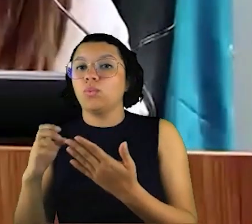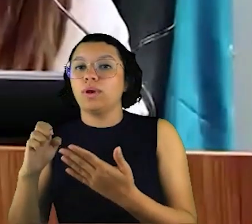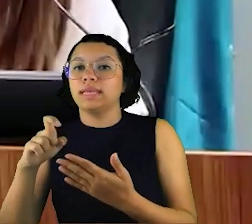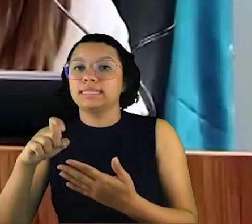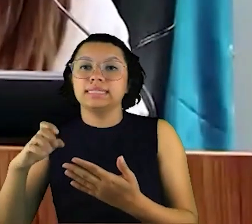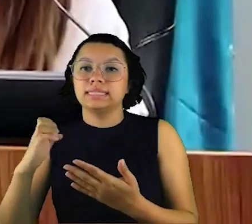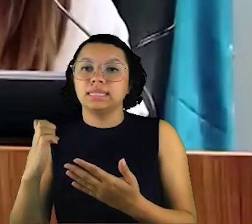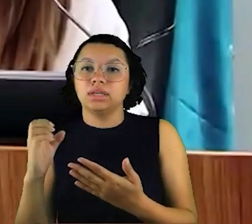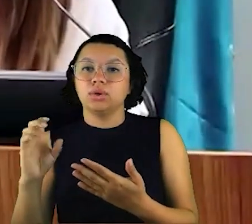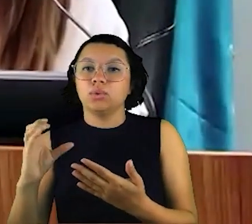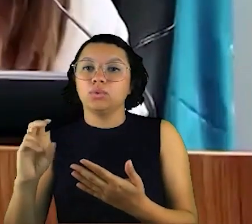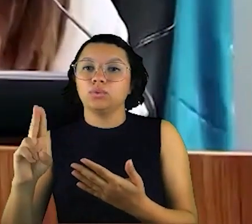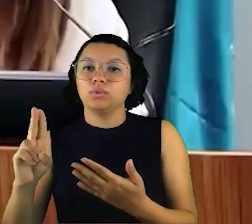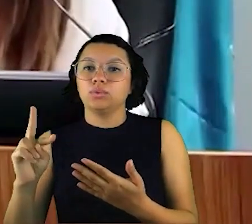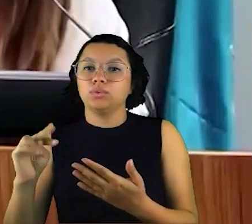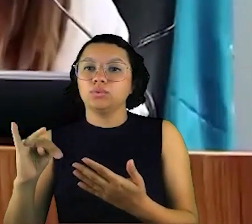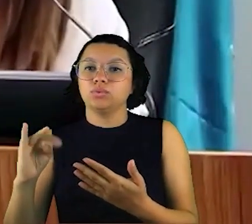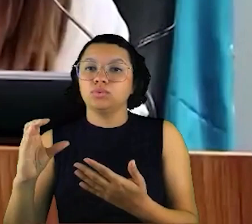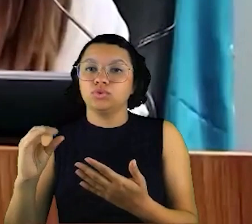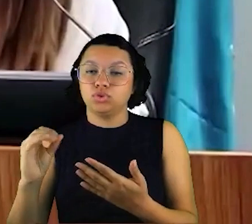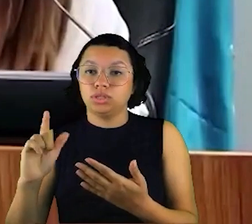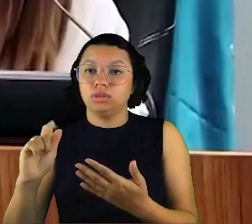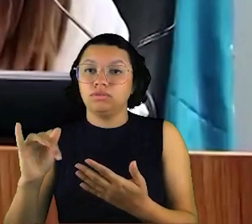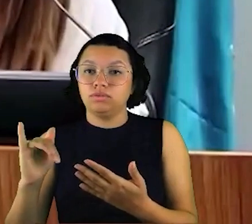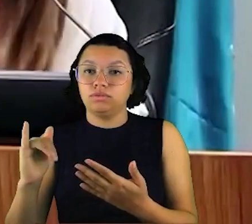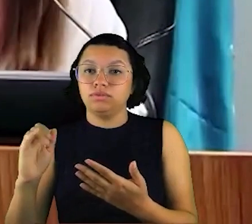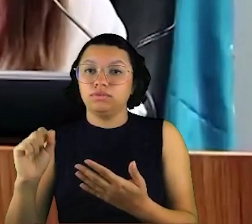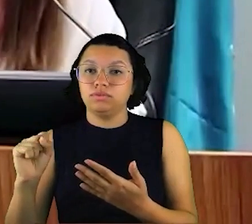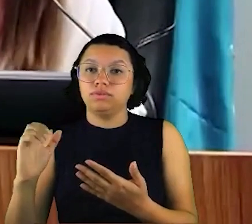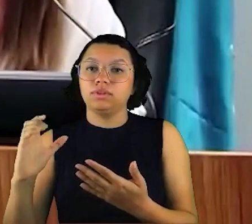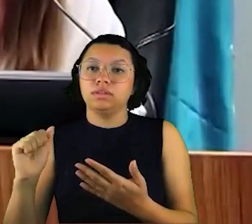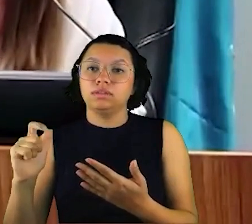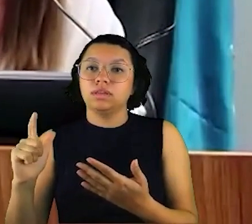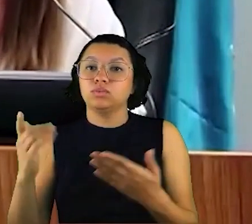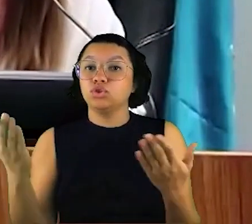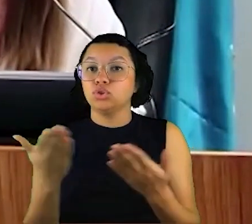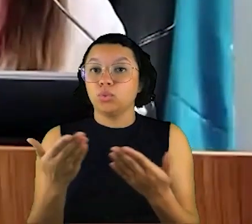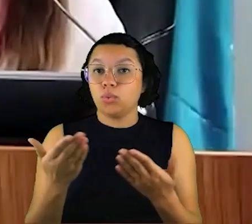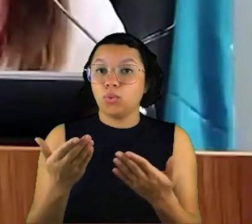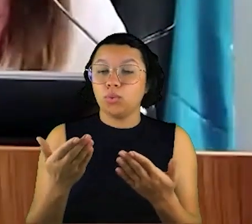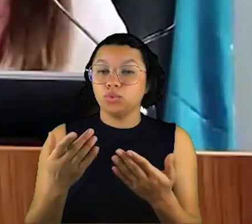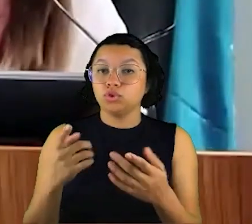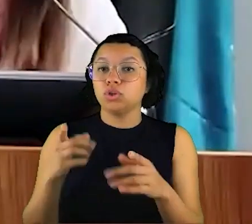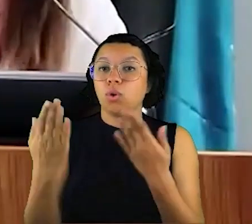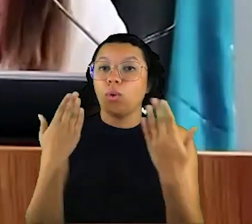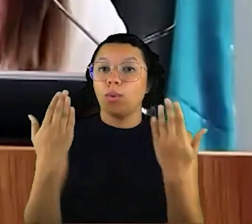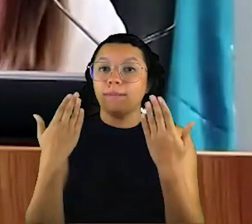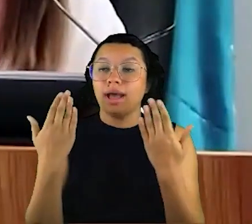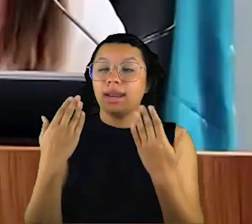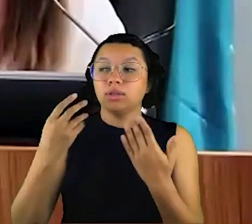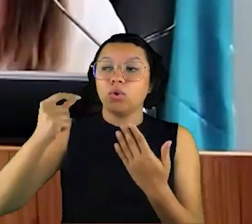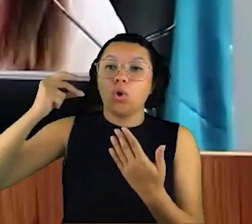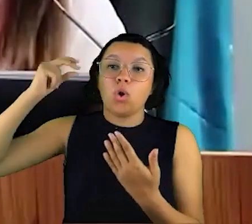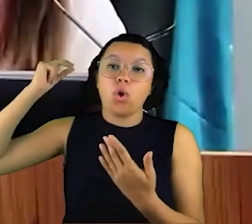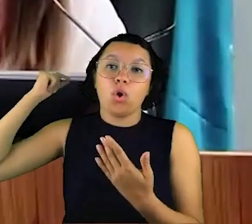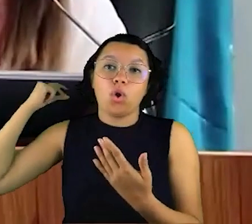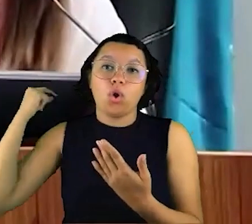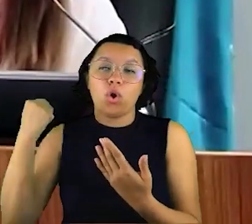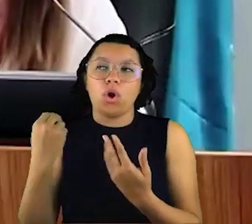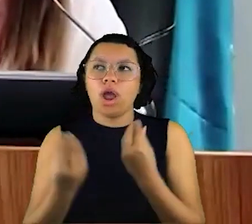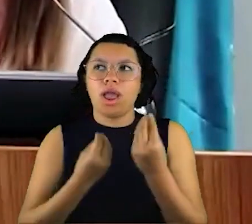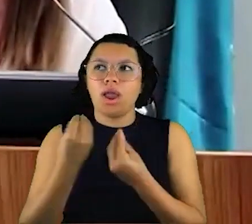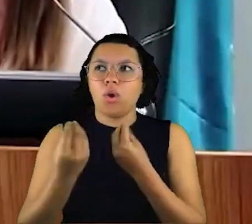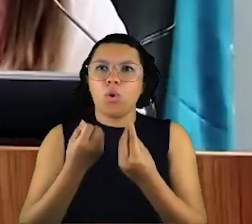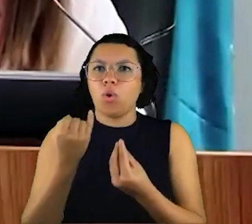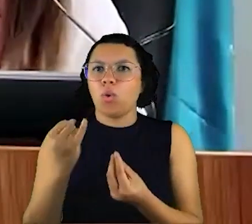executivo fiscal de hoje com o executivo fiscal de 20 anos atrás, é como se nós tivéssemos mudado de planeta,